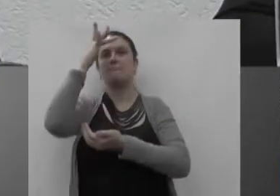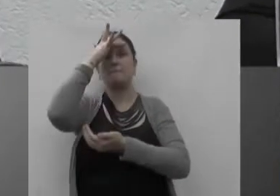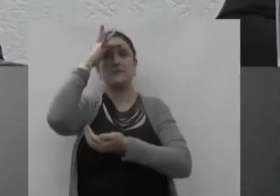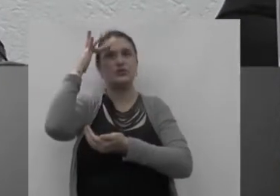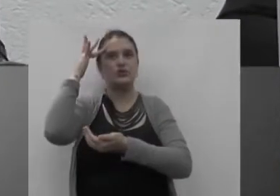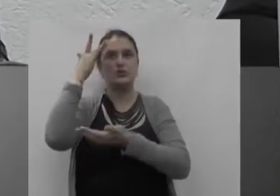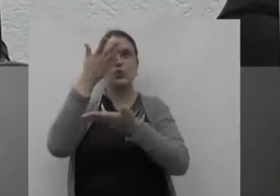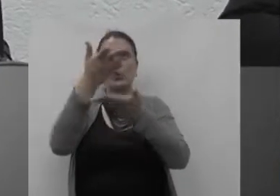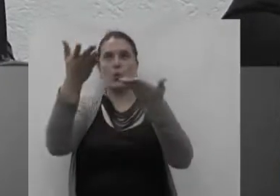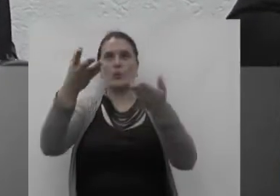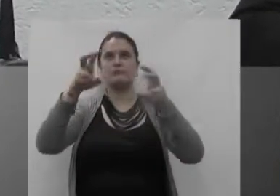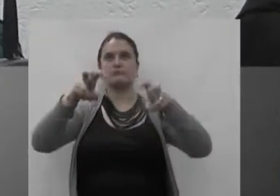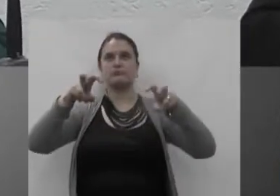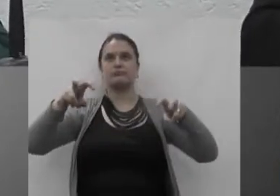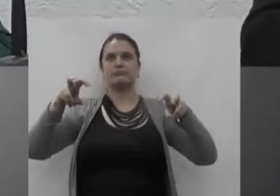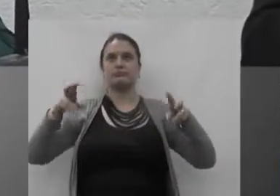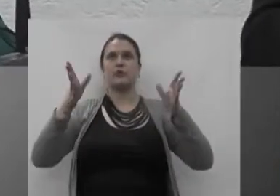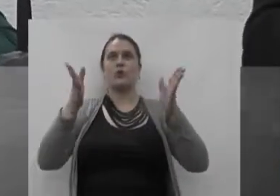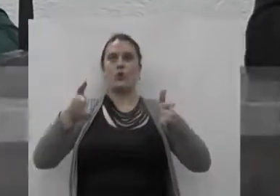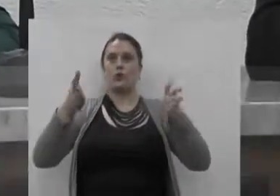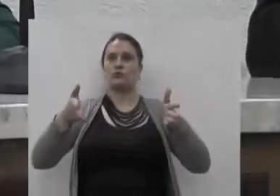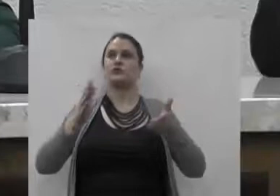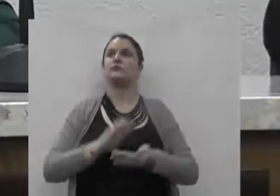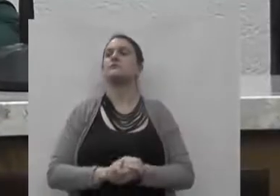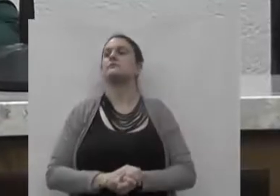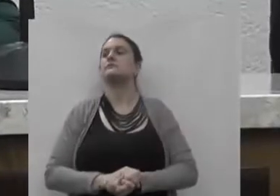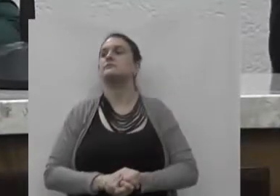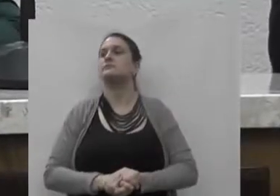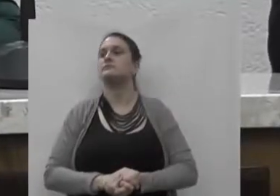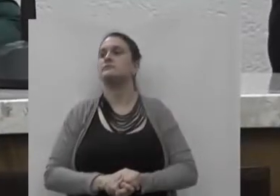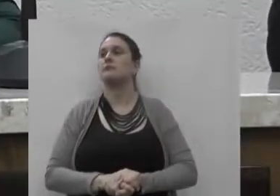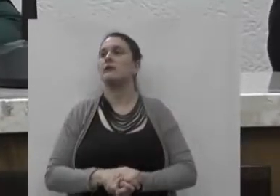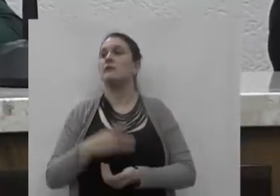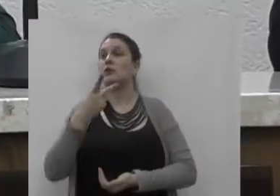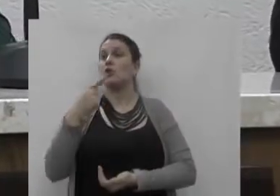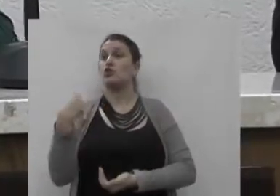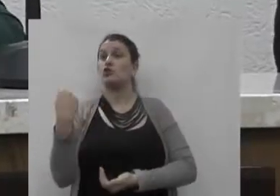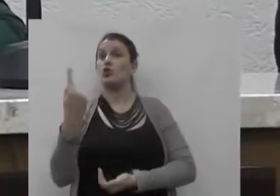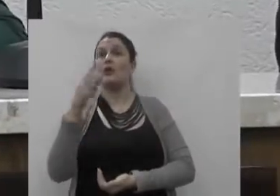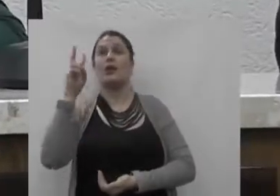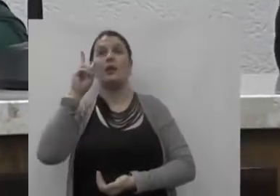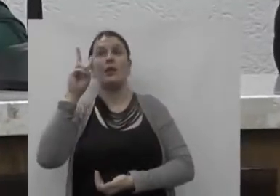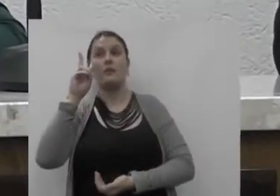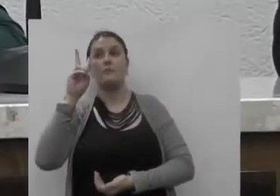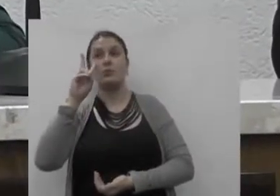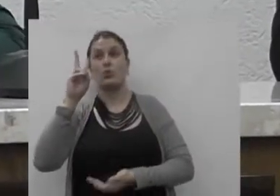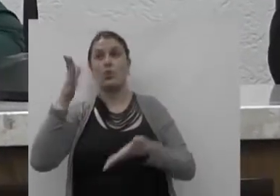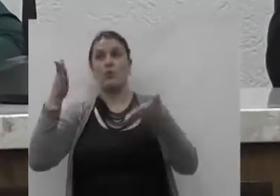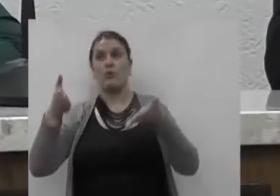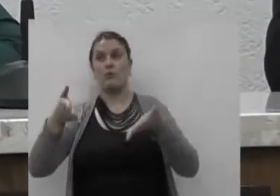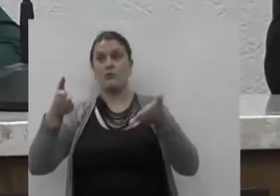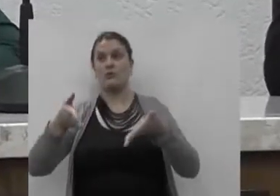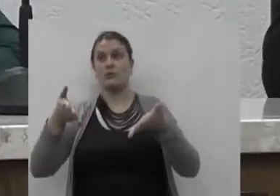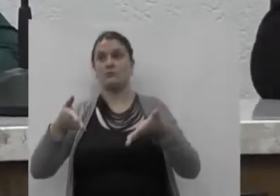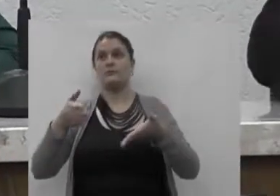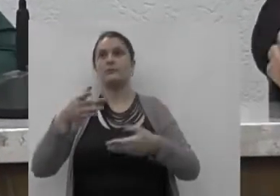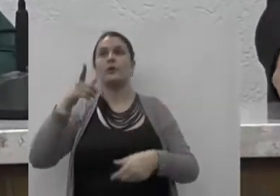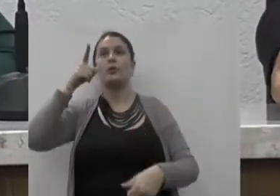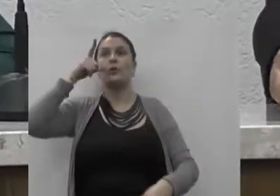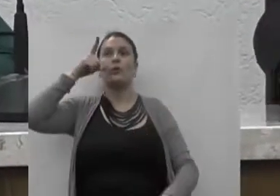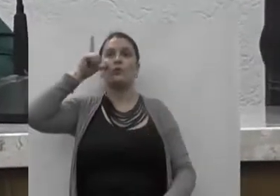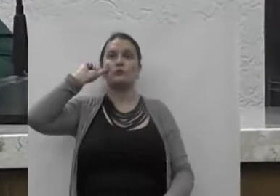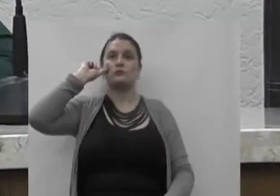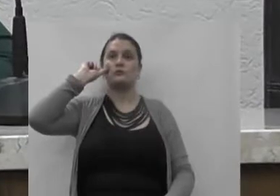pessoas presentes que estão aqui conosco nesta noite. Nós, lembrando agora, presidente, né?